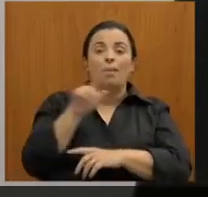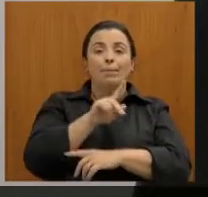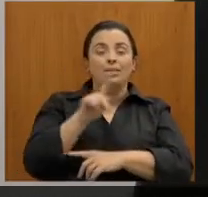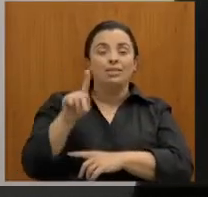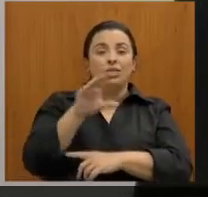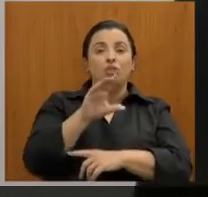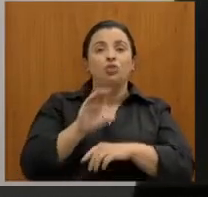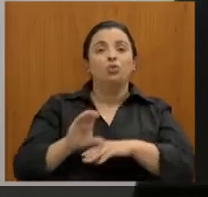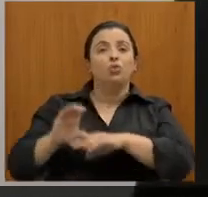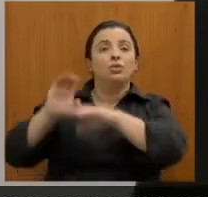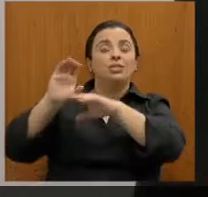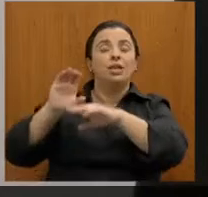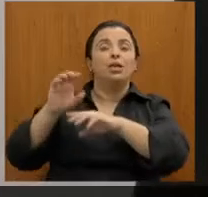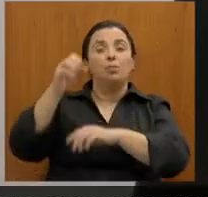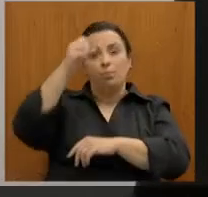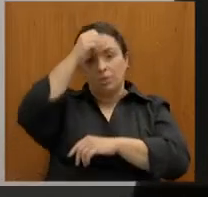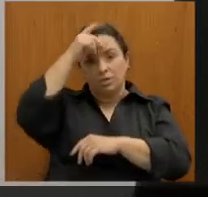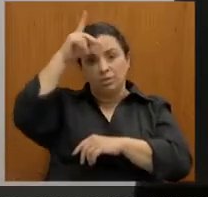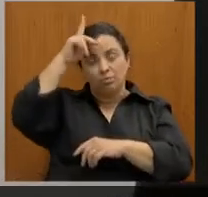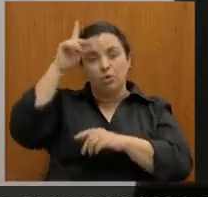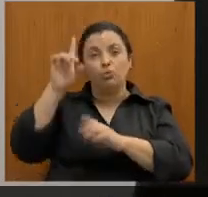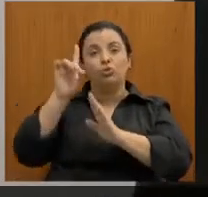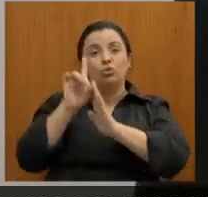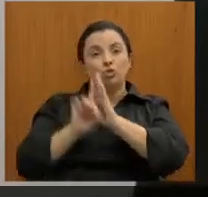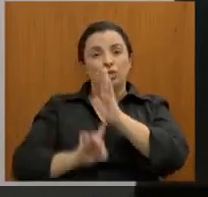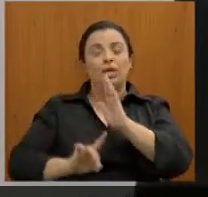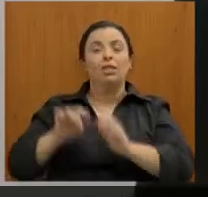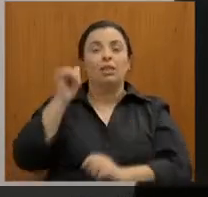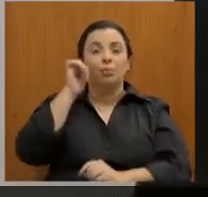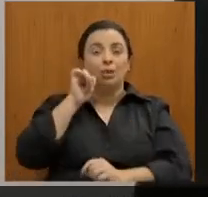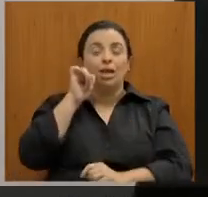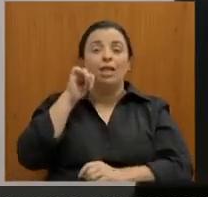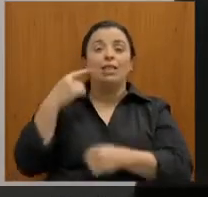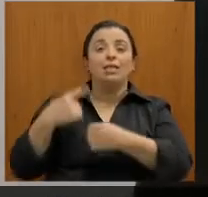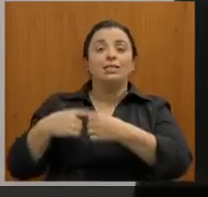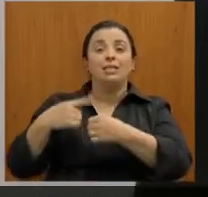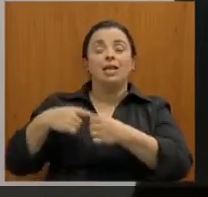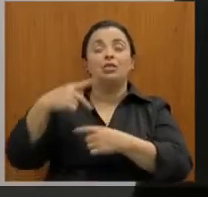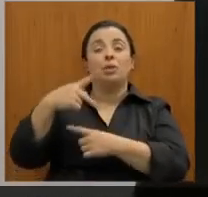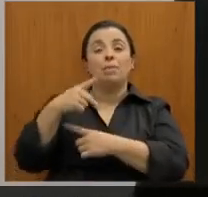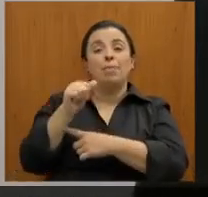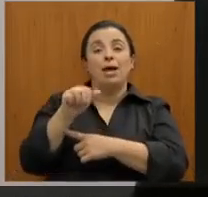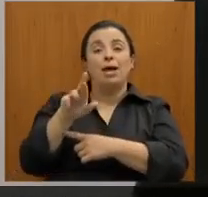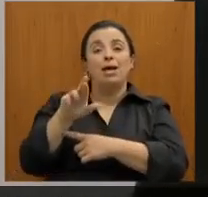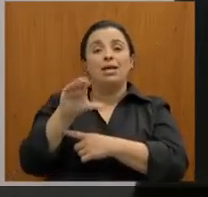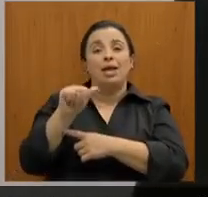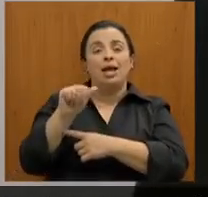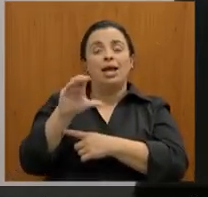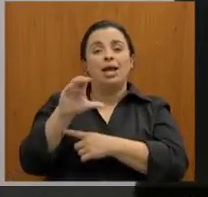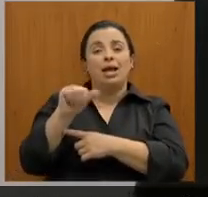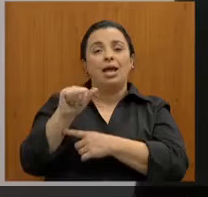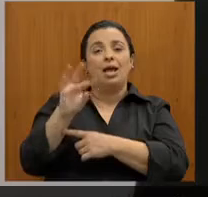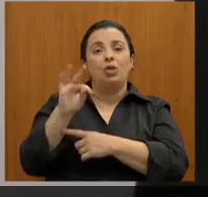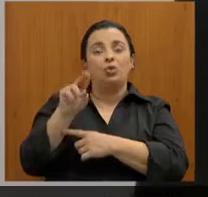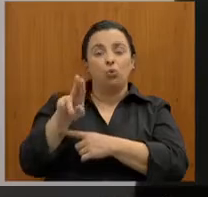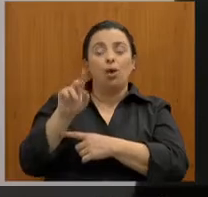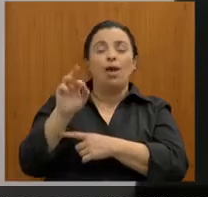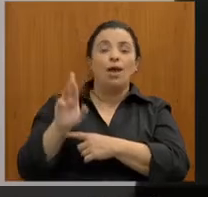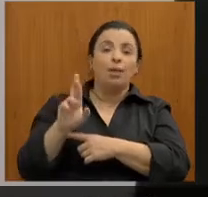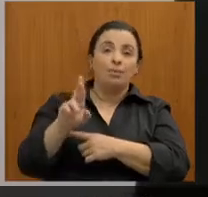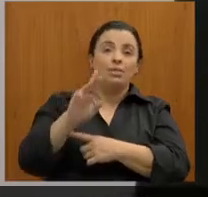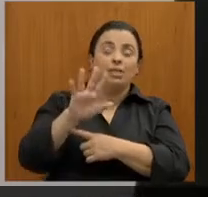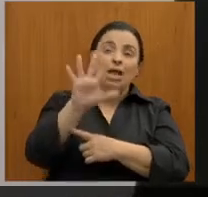Conselho Municipal dos Direitos da mulher do município de Paracatu está aqui representando nossa região noroeste